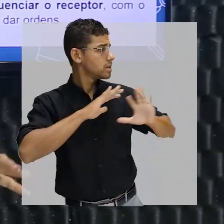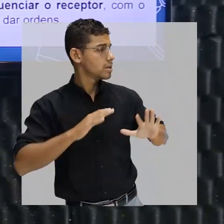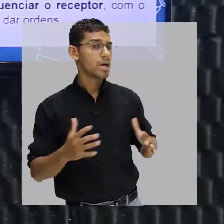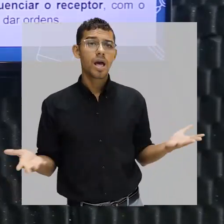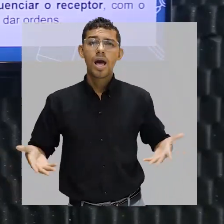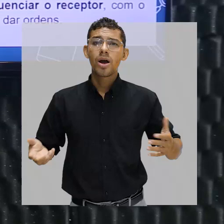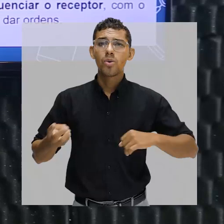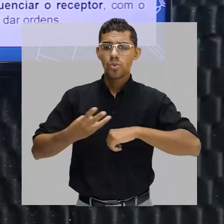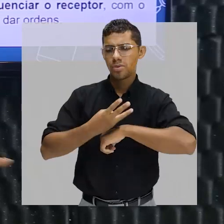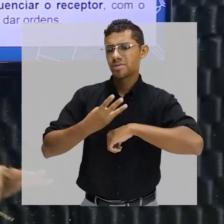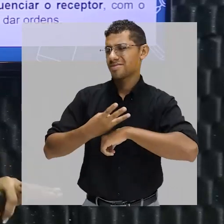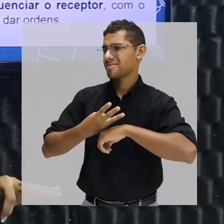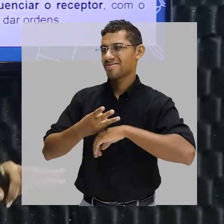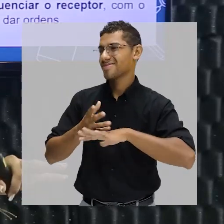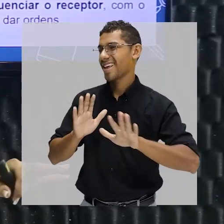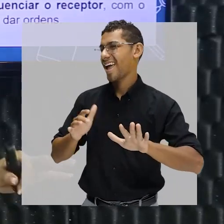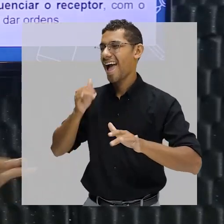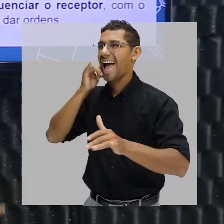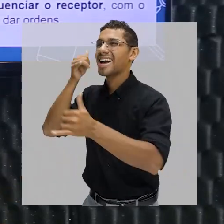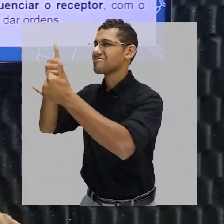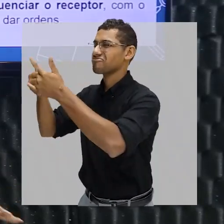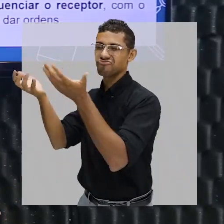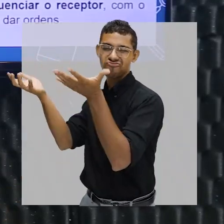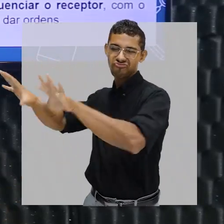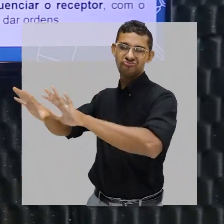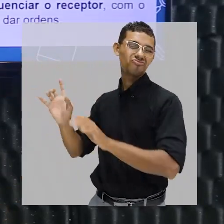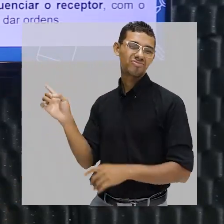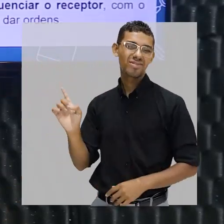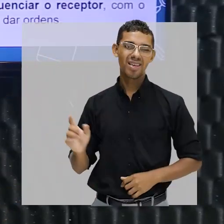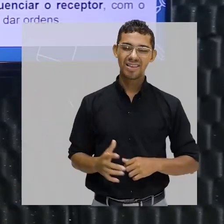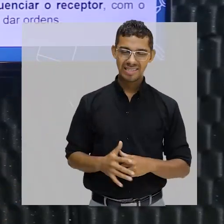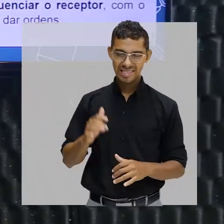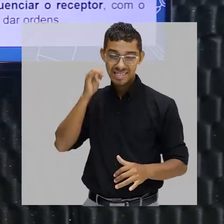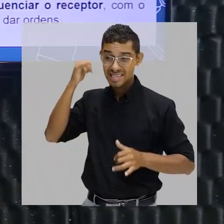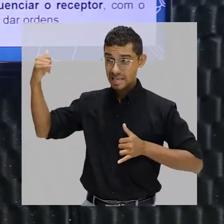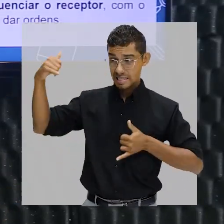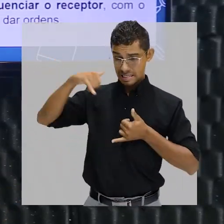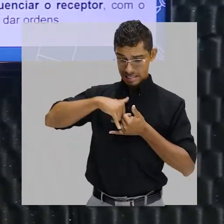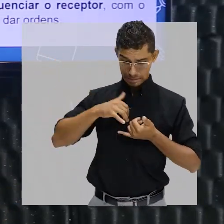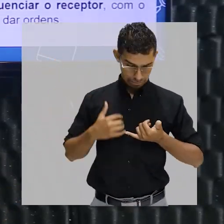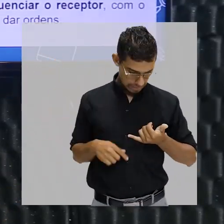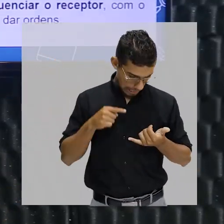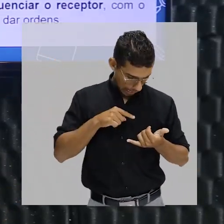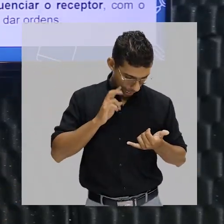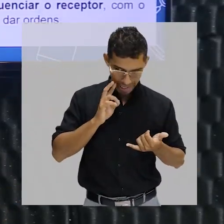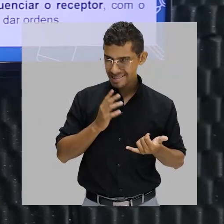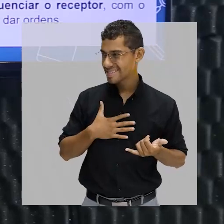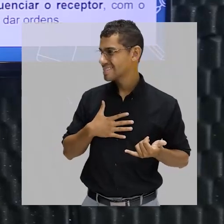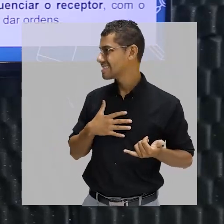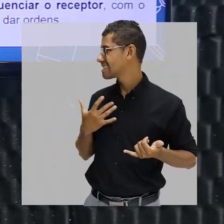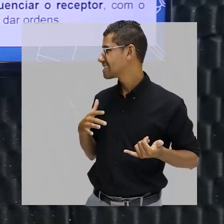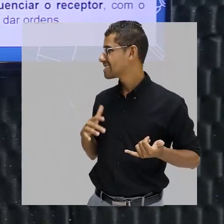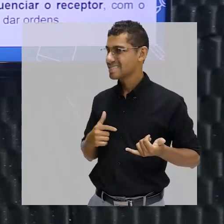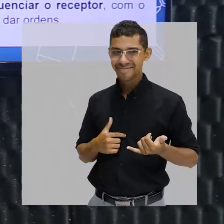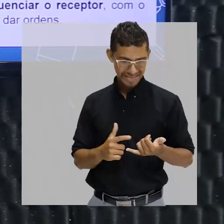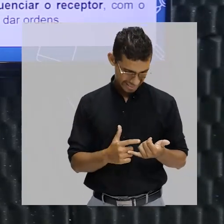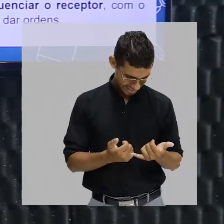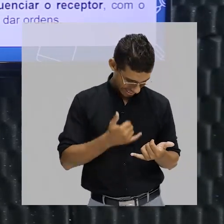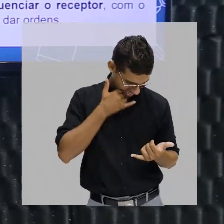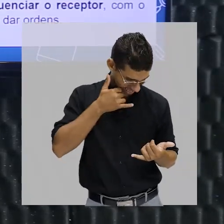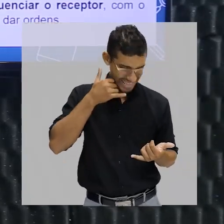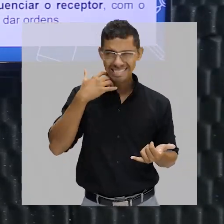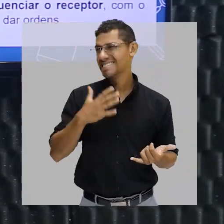WhatsApp, as pessoas não querem mais nem ligar, né? Hoje, quando você recebe uma ligação, telefone convencional, a pessoa gosta muito de ti, né? Porque esse negócio de